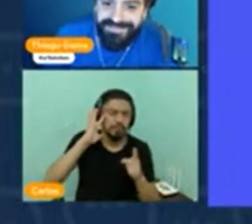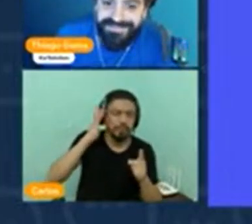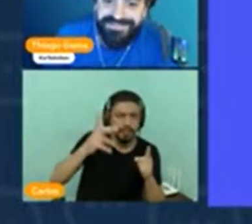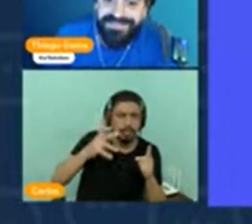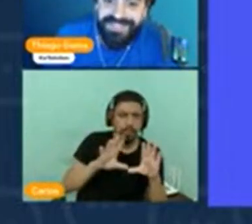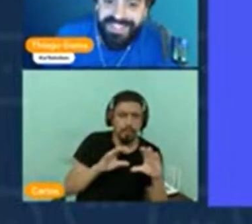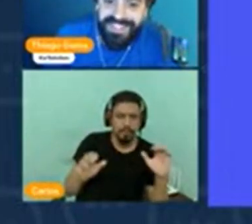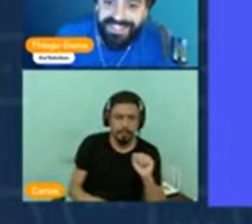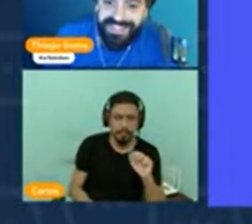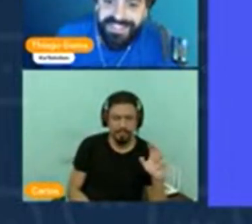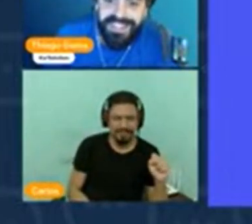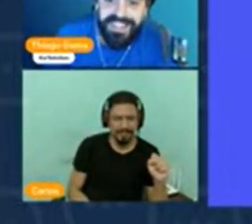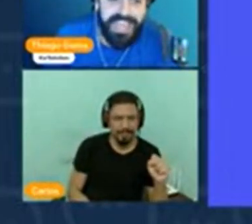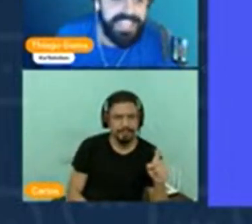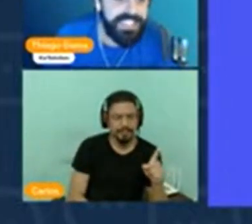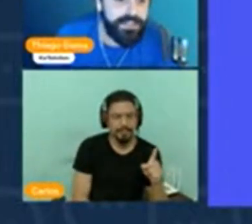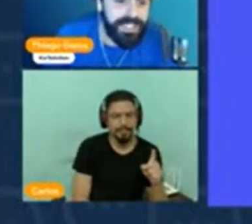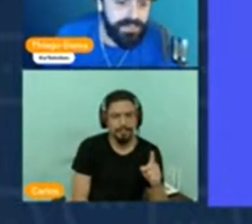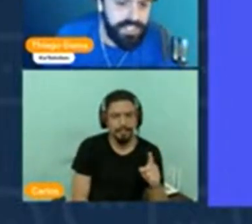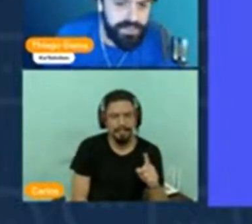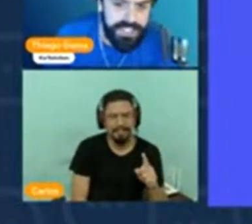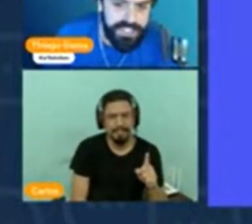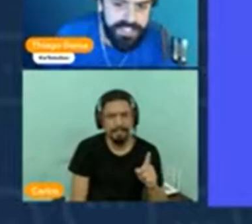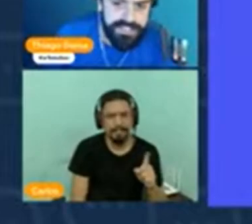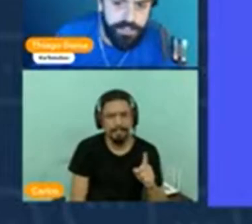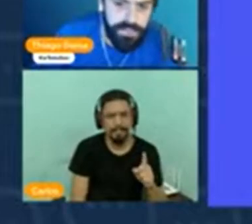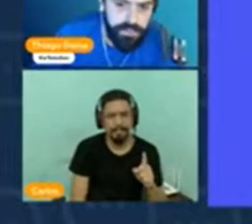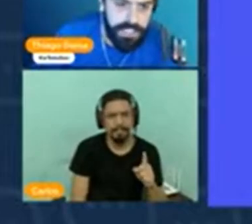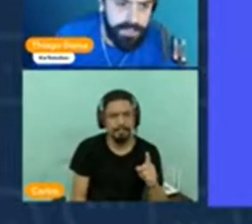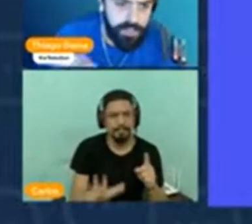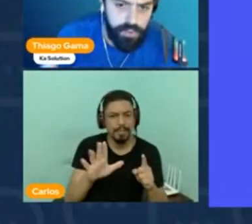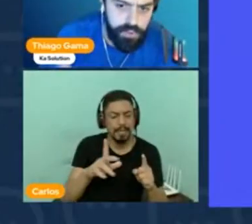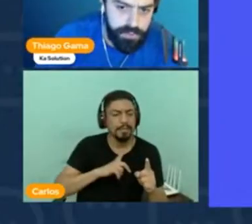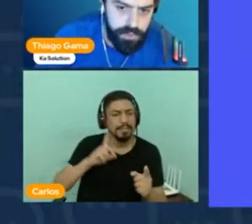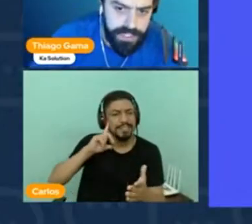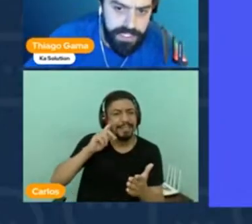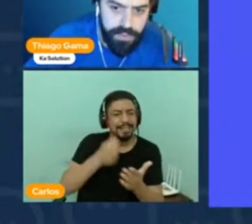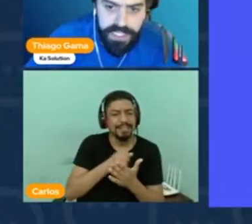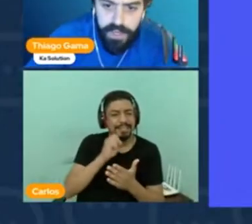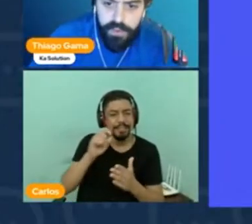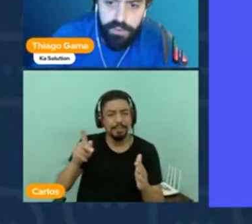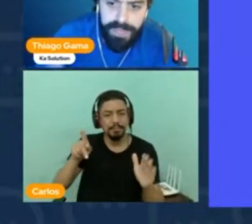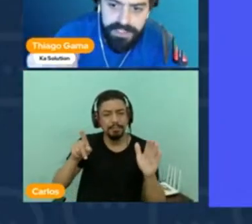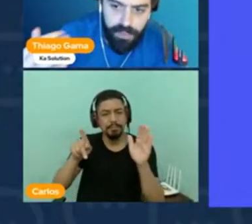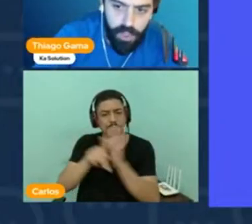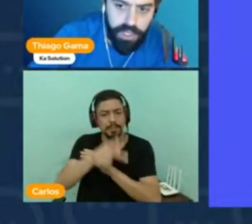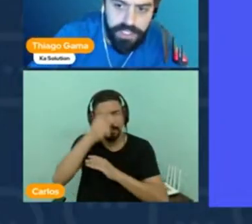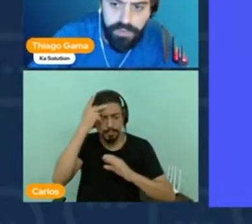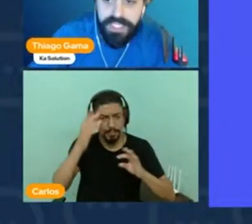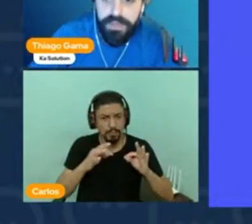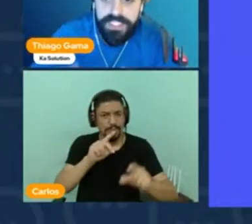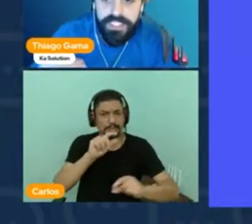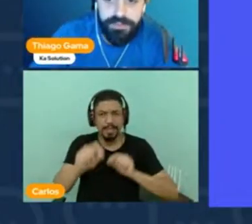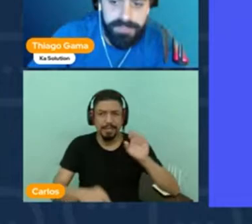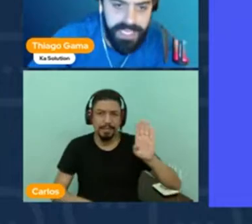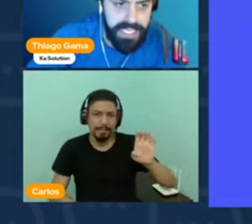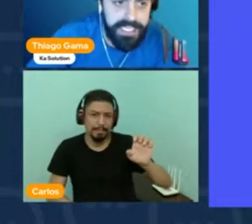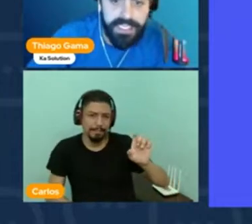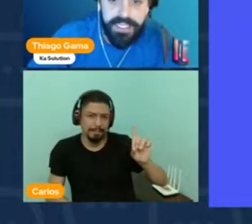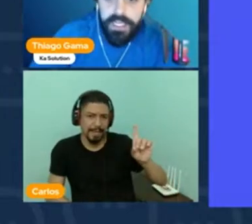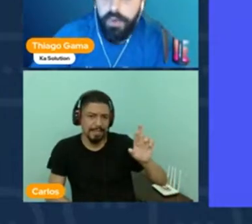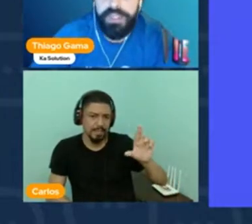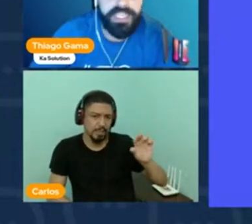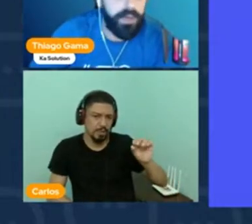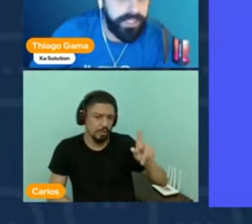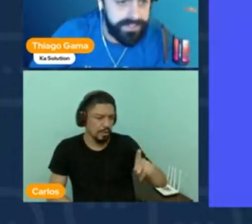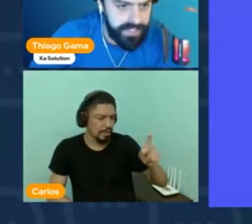da AWS. Ah, Leandro, mas eu tenho certeza que se eu perguntar para todo mundo aqui o que é o Bedrock, o que é o